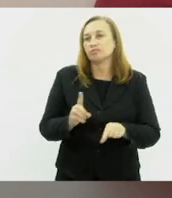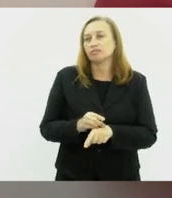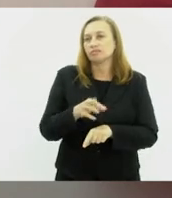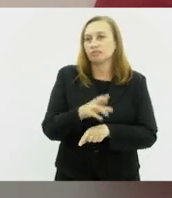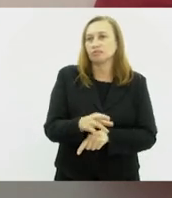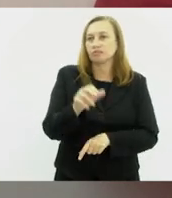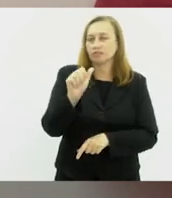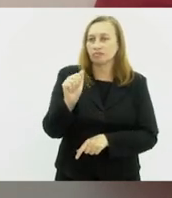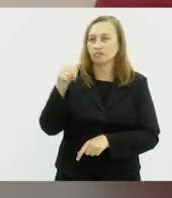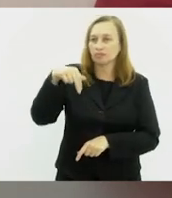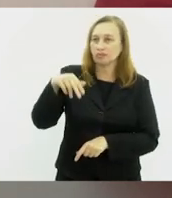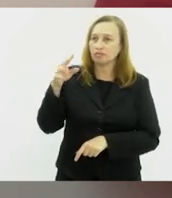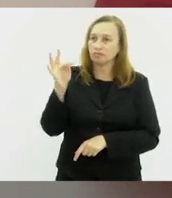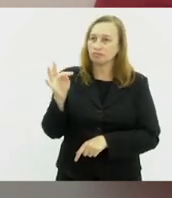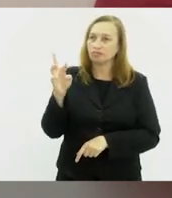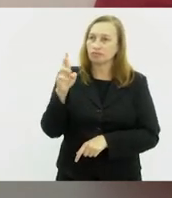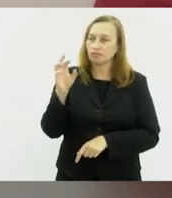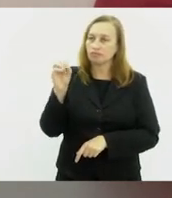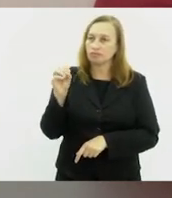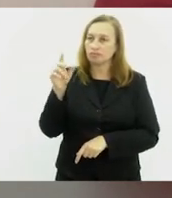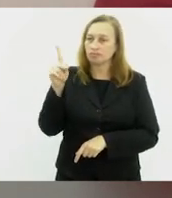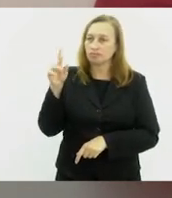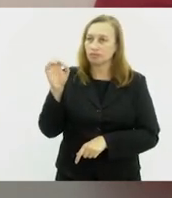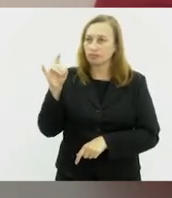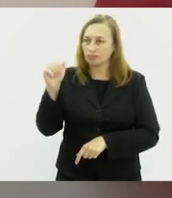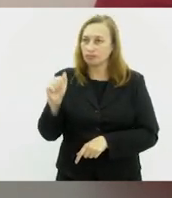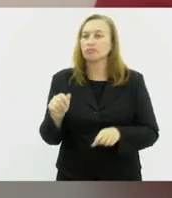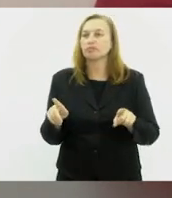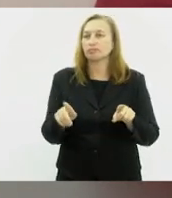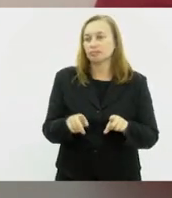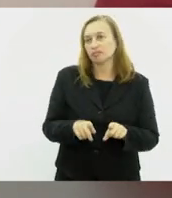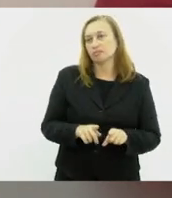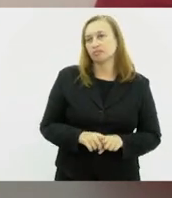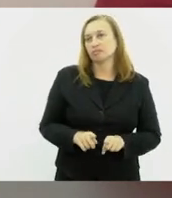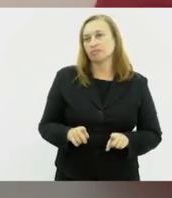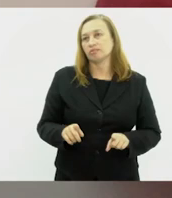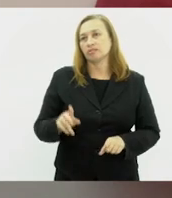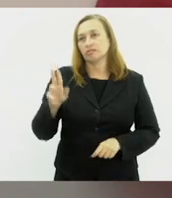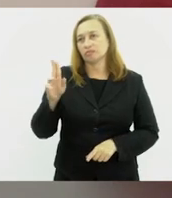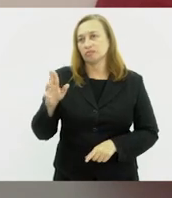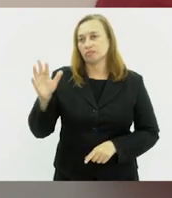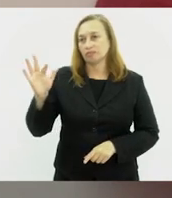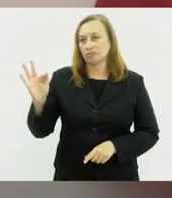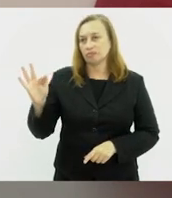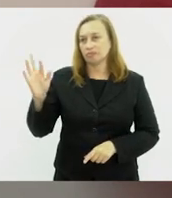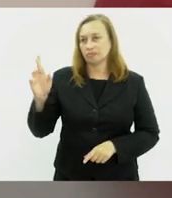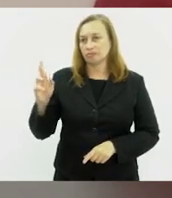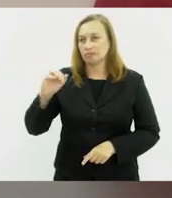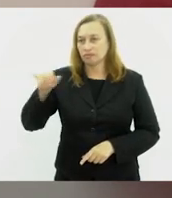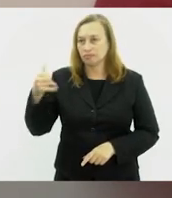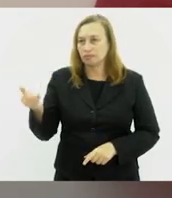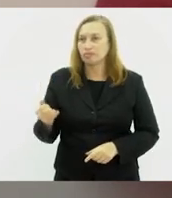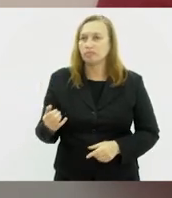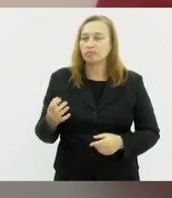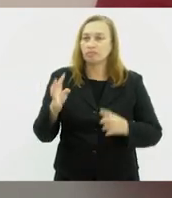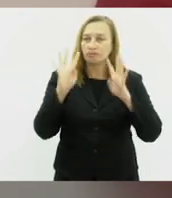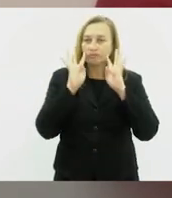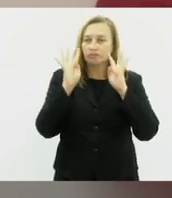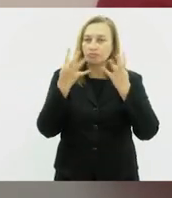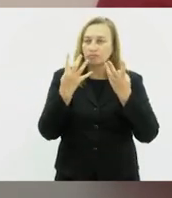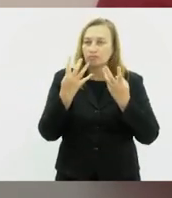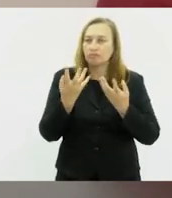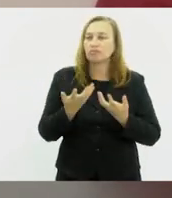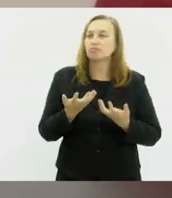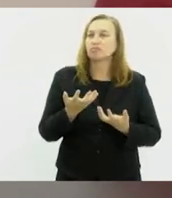Antropologia pelo programa de pós--graduação de sociologia e antropologia da UFRJ né e o que me chama atenção eu queria